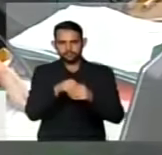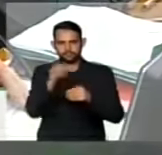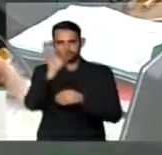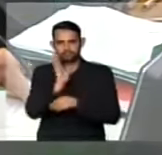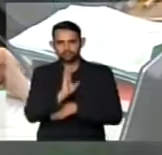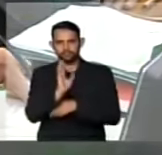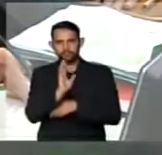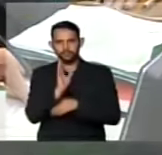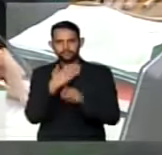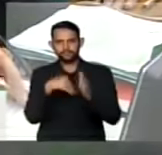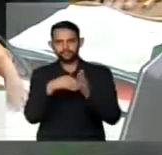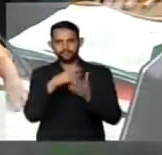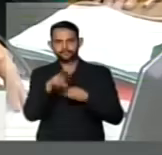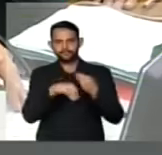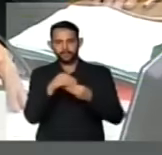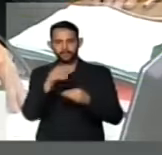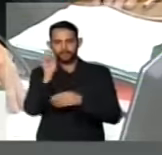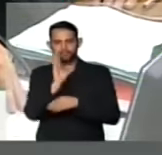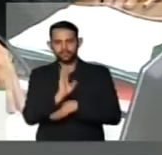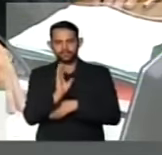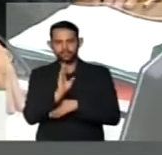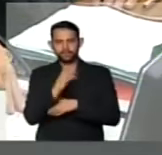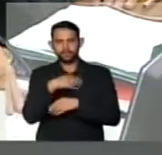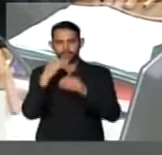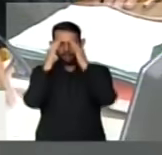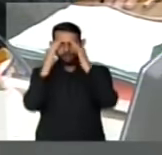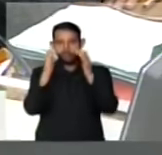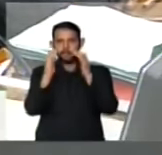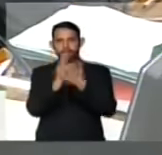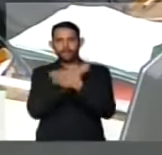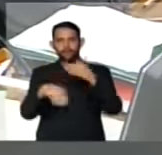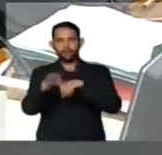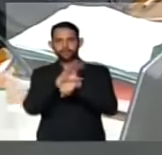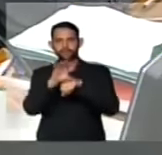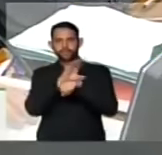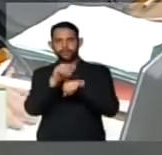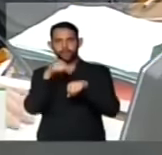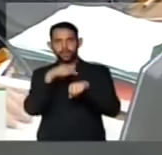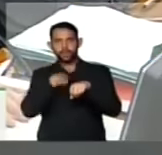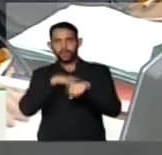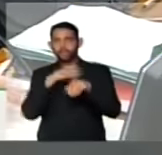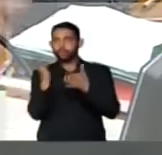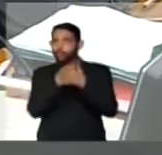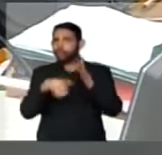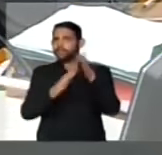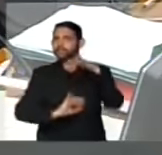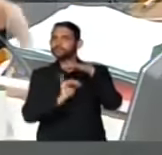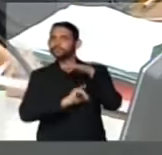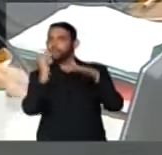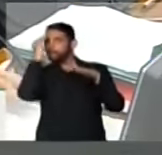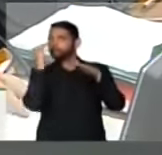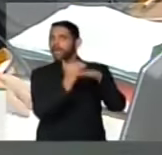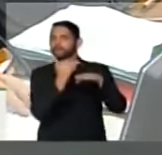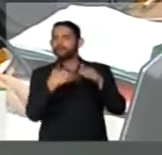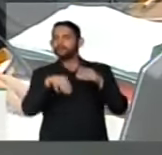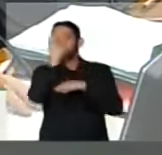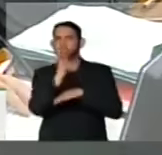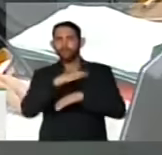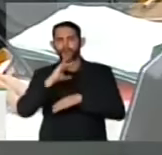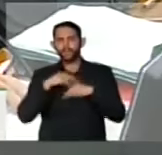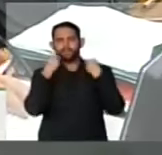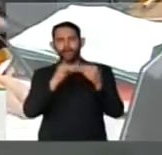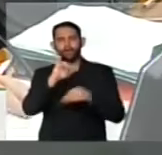com novos rumos, por um Brasil que respeita a Constituição e as instituições, por um Brasil que ofereça